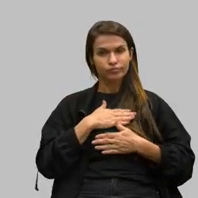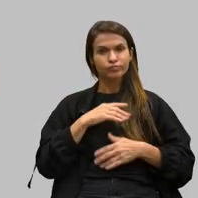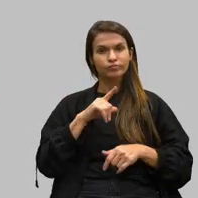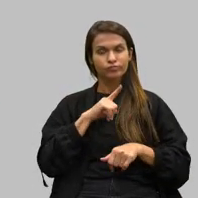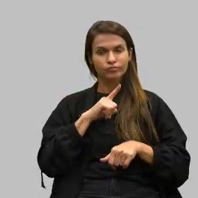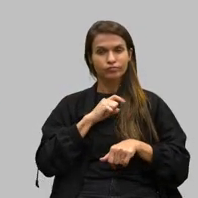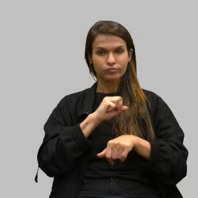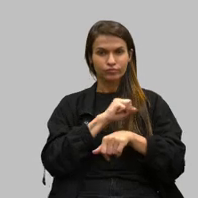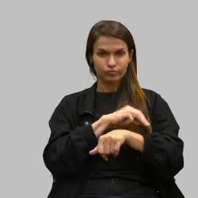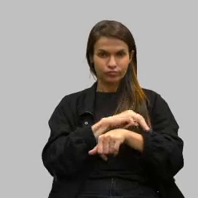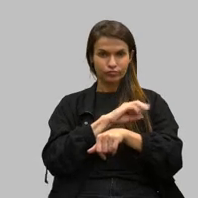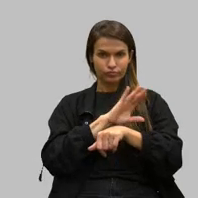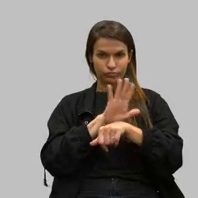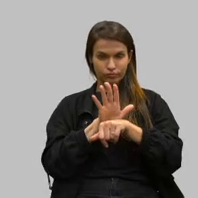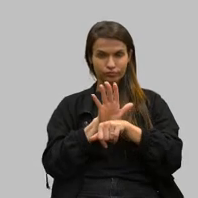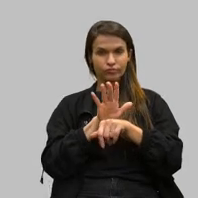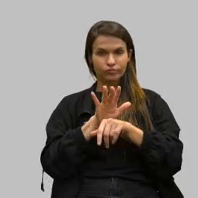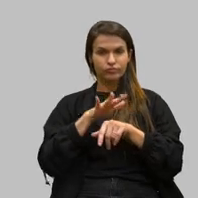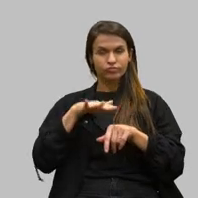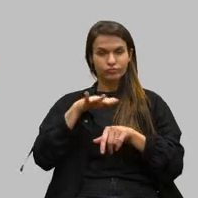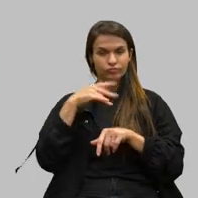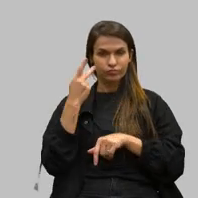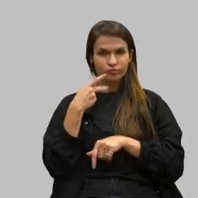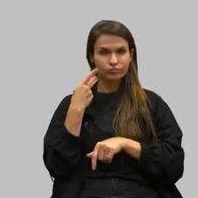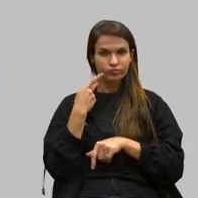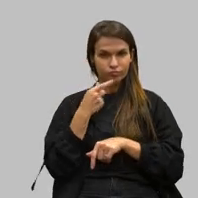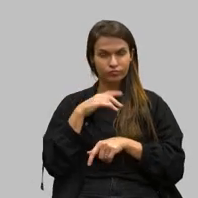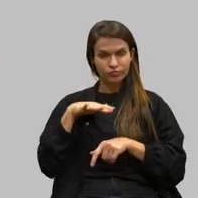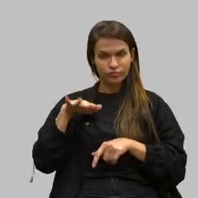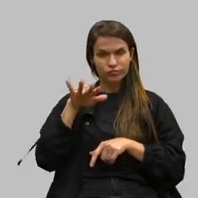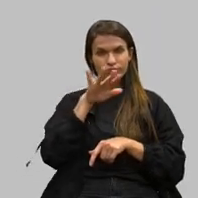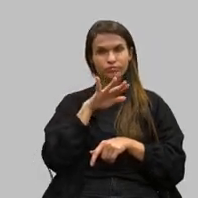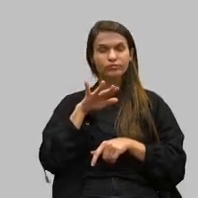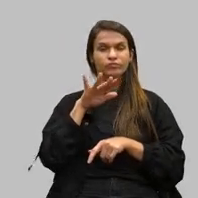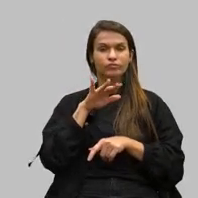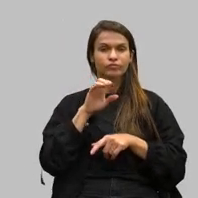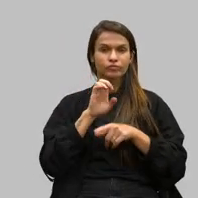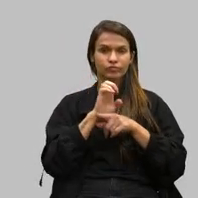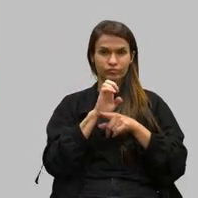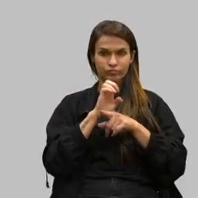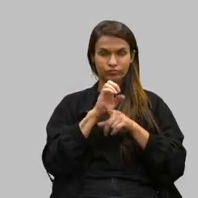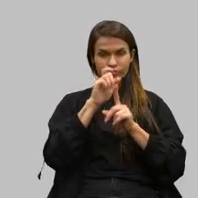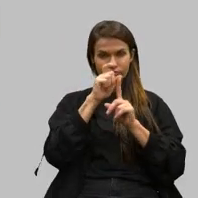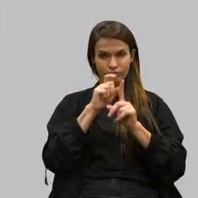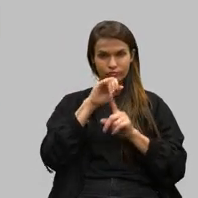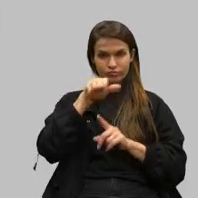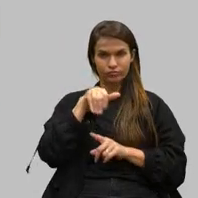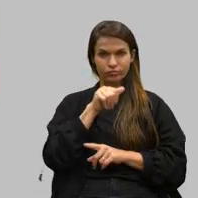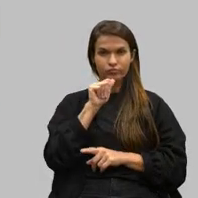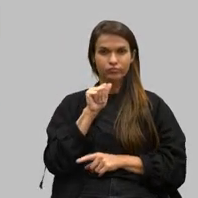na Procuradoria Geral do Estado, doutor Jabas, que